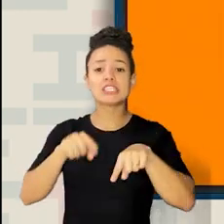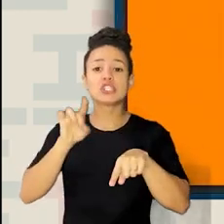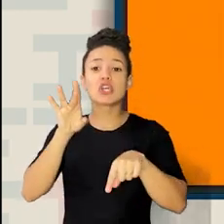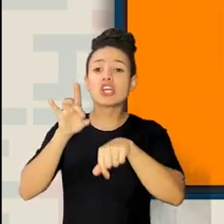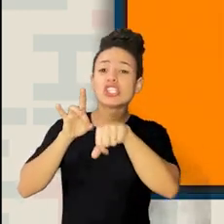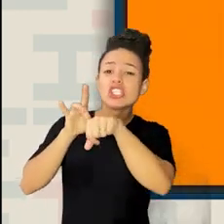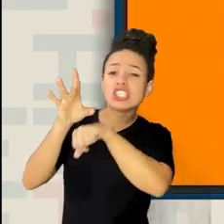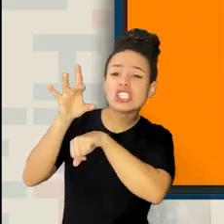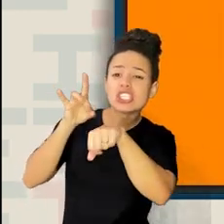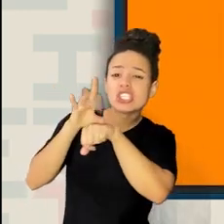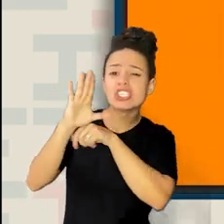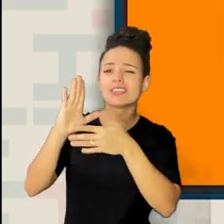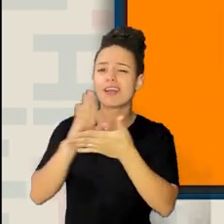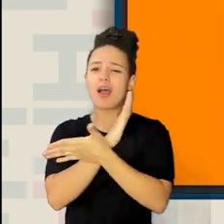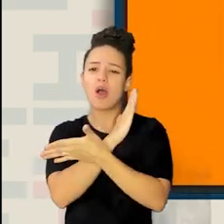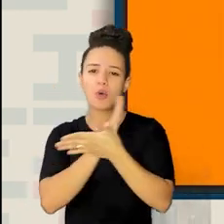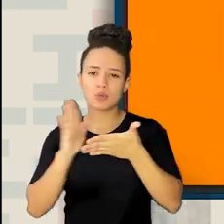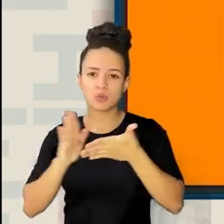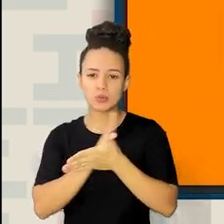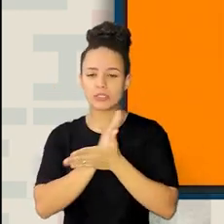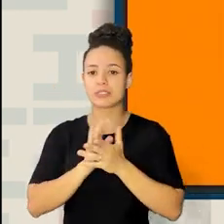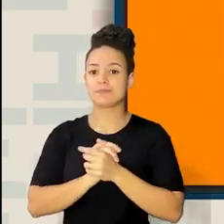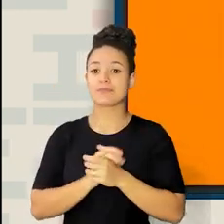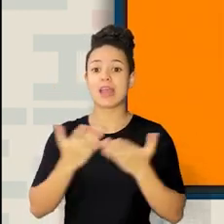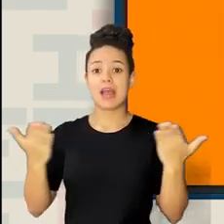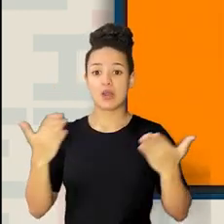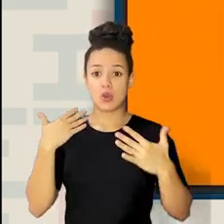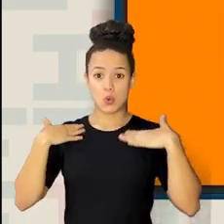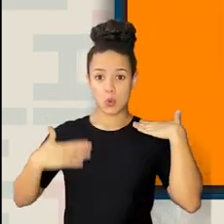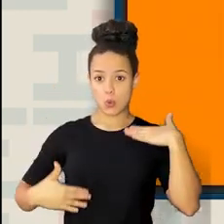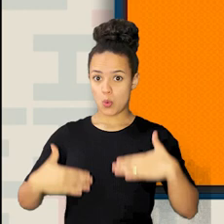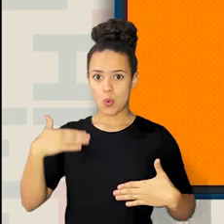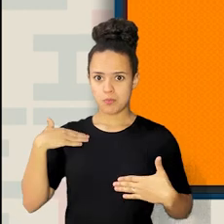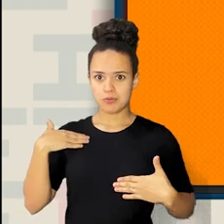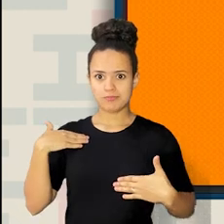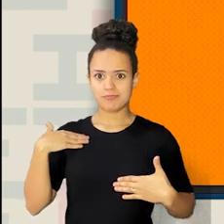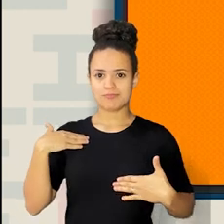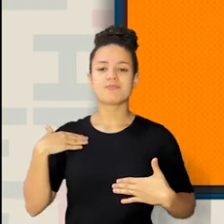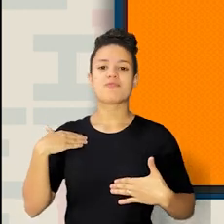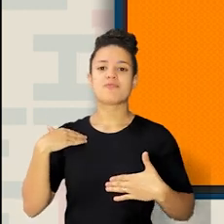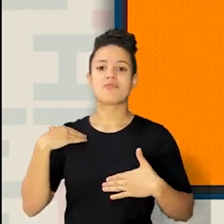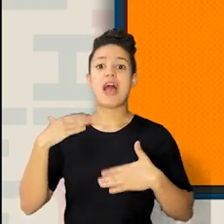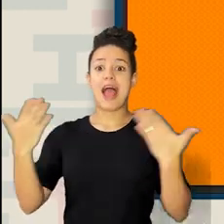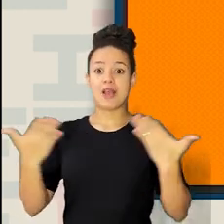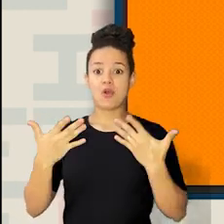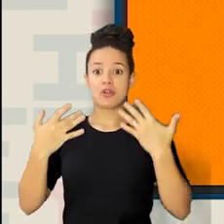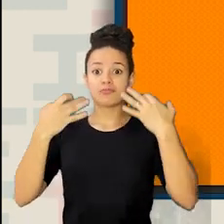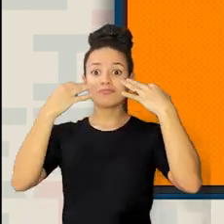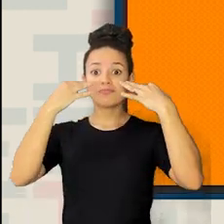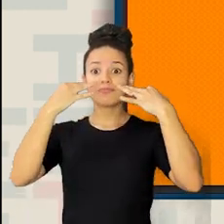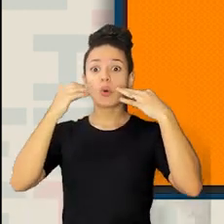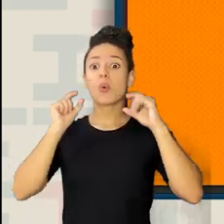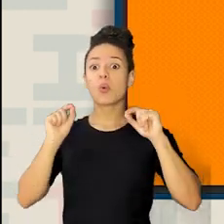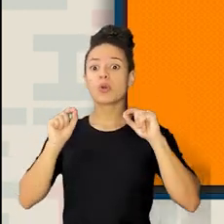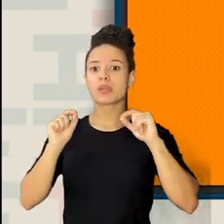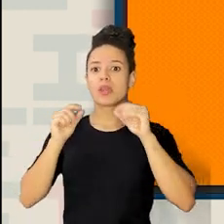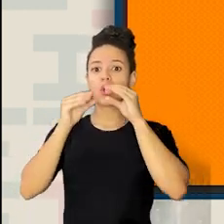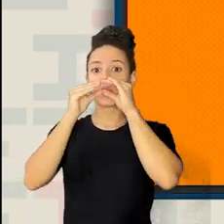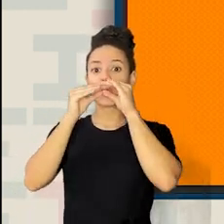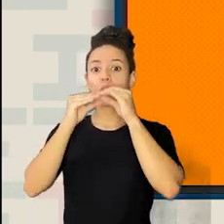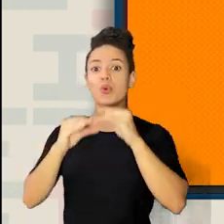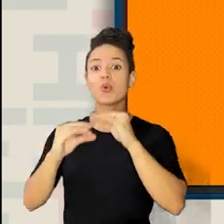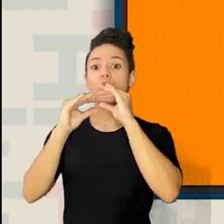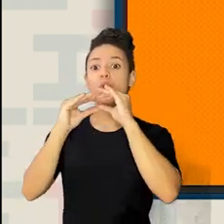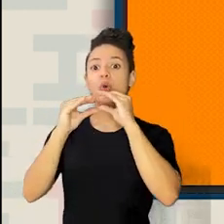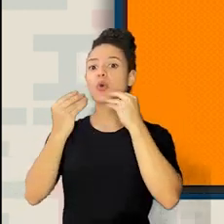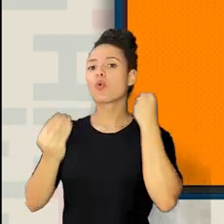ideias para vocês. E agora, passando do corpo, vamos falar da postura correta da embocadura da flauta,